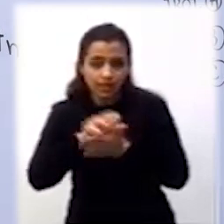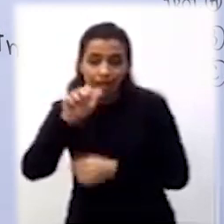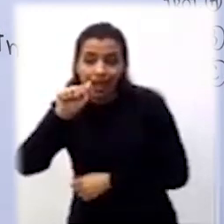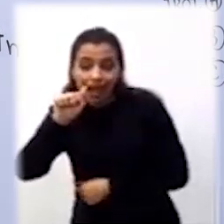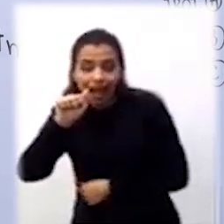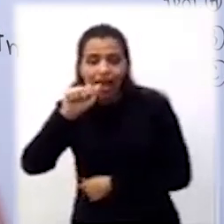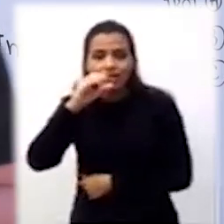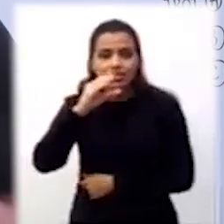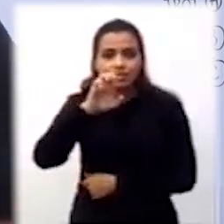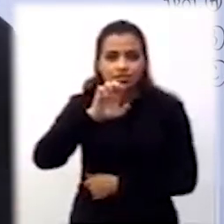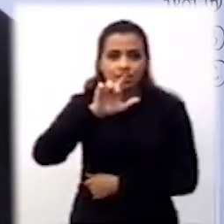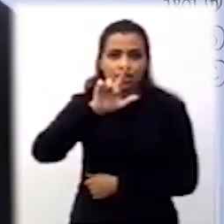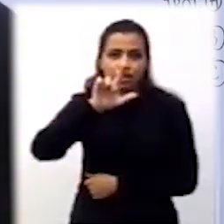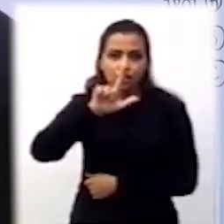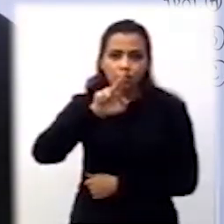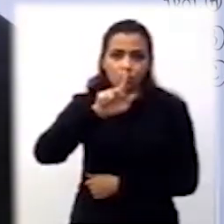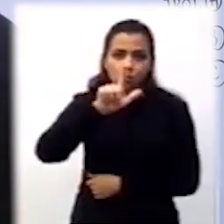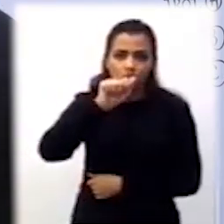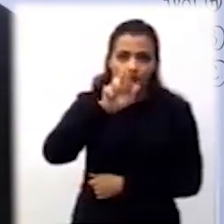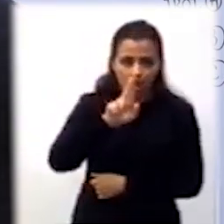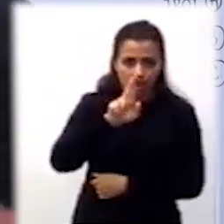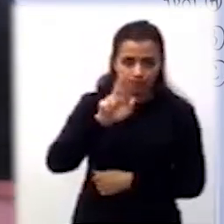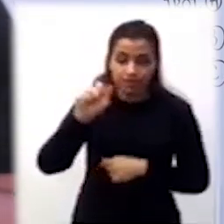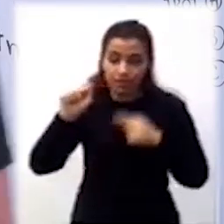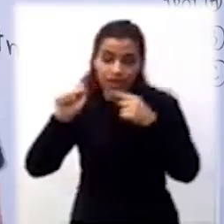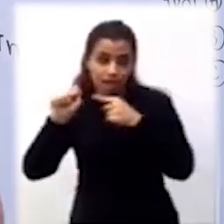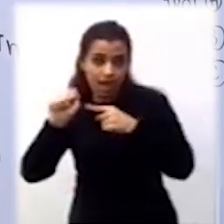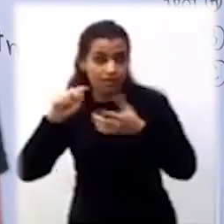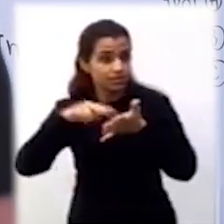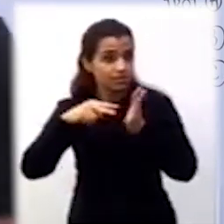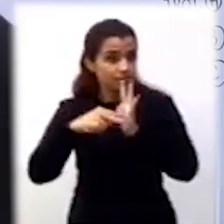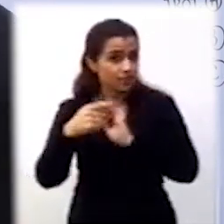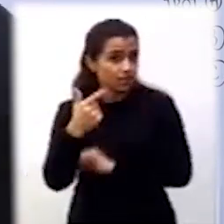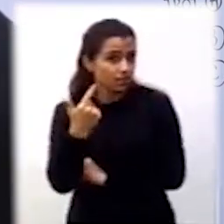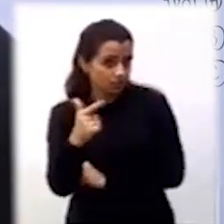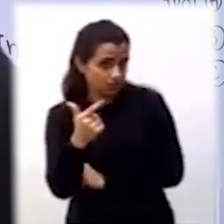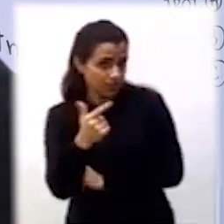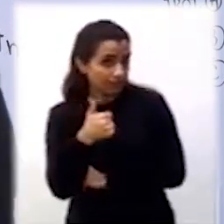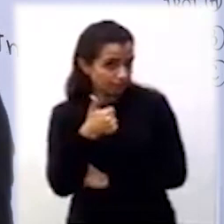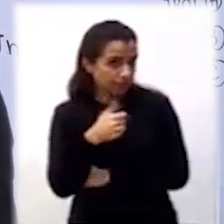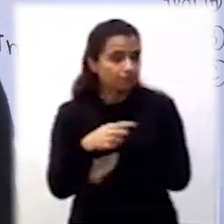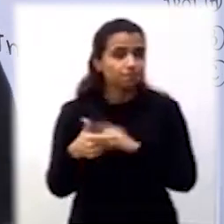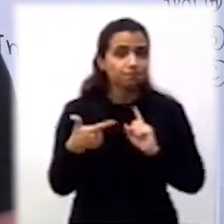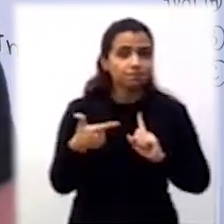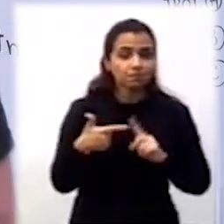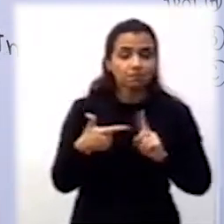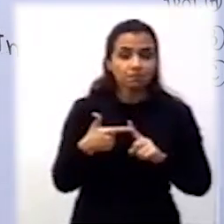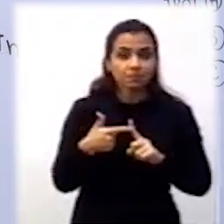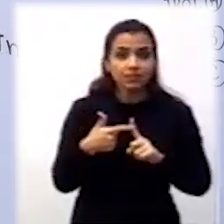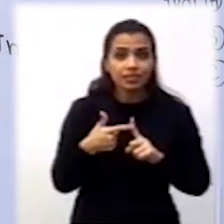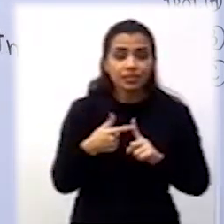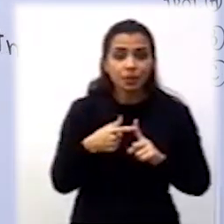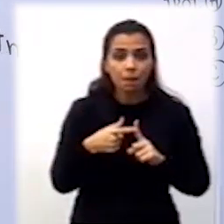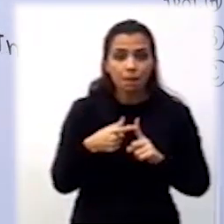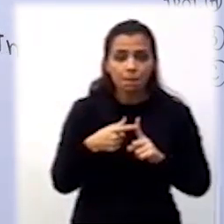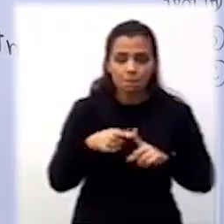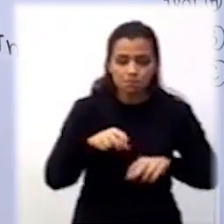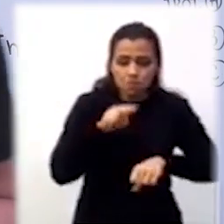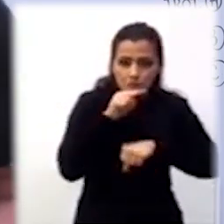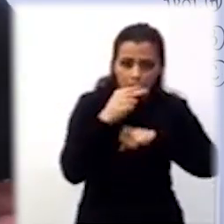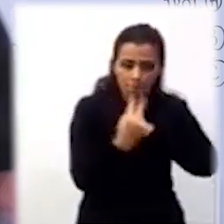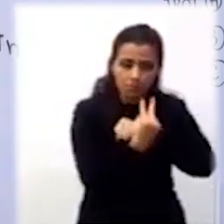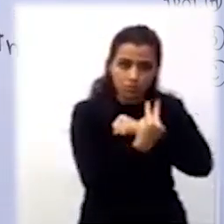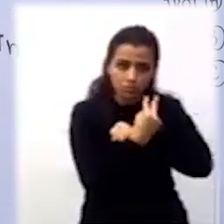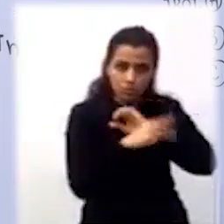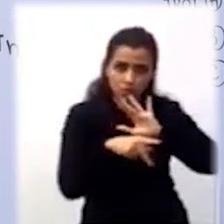galera. Então, ele possui uma estrutura que a gente vai ver, mas célula ele não possui. Outra coisa, ele é sem metabolismo próprio. Então, te diz que